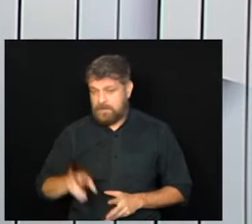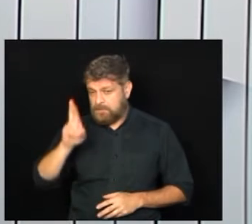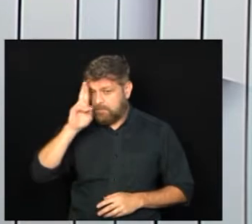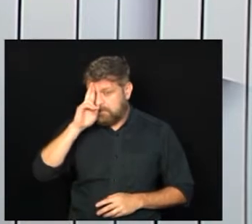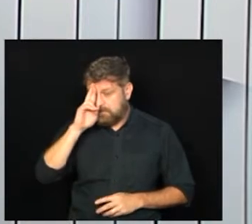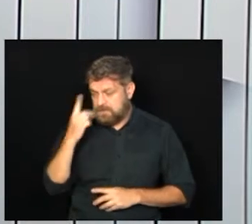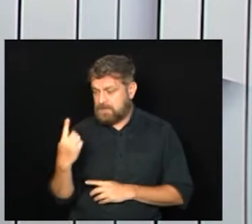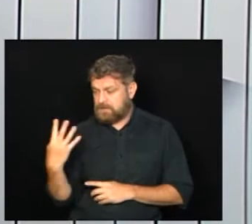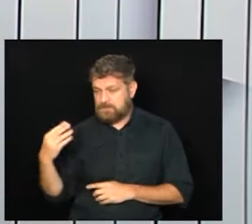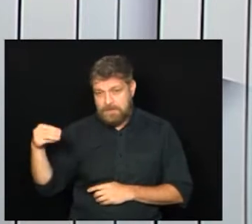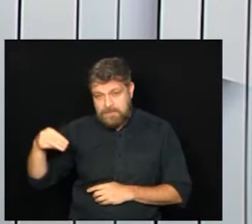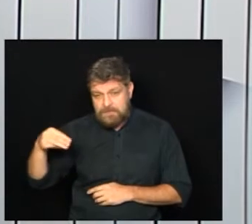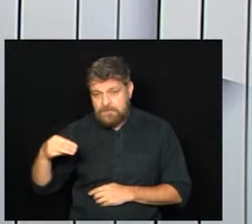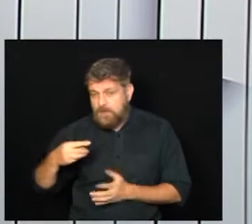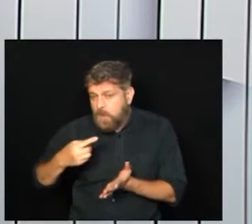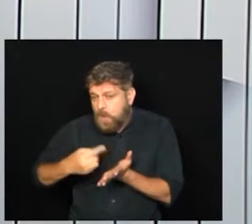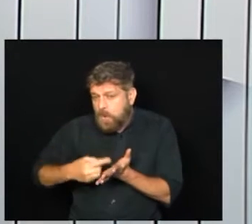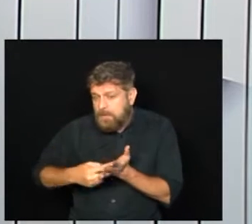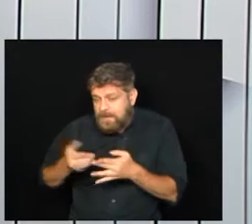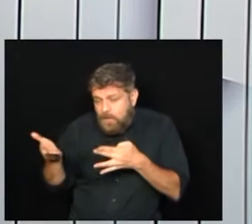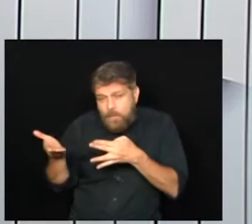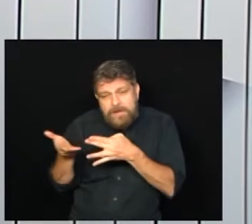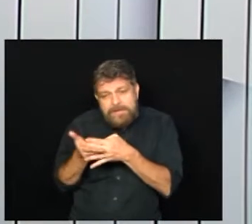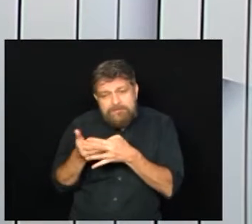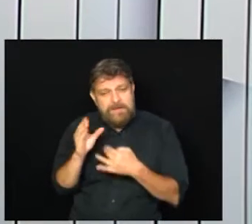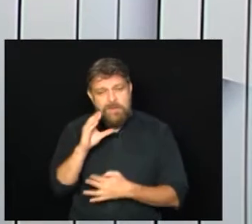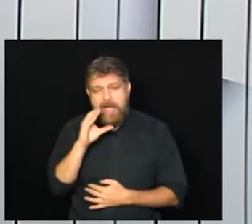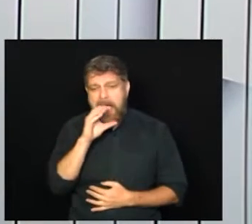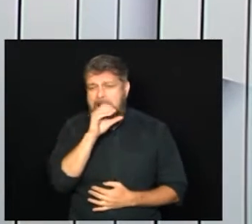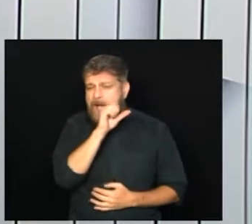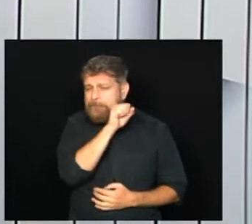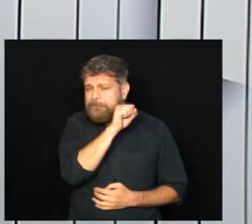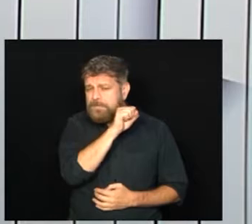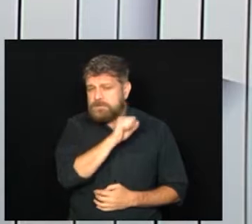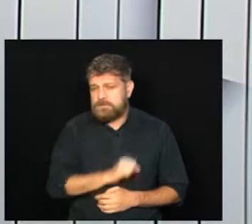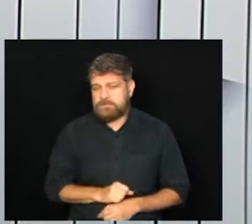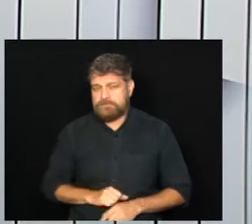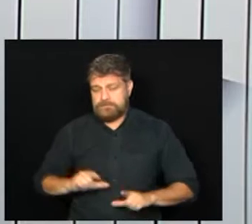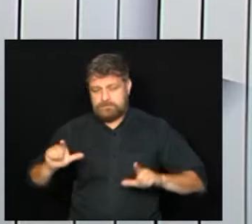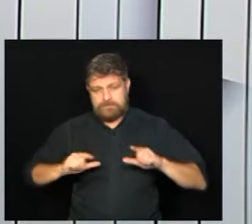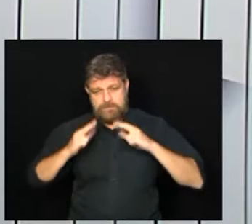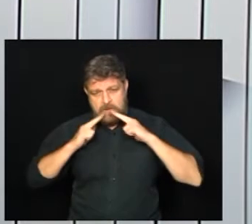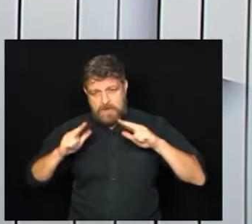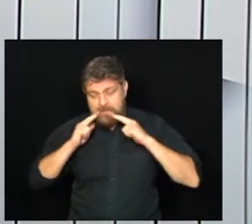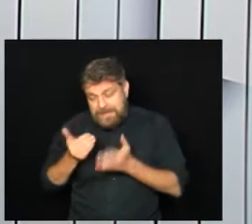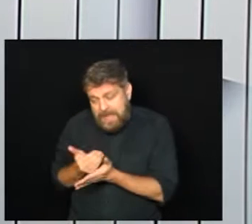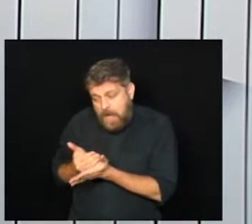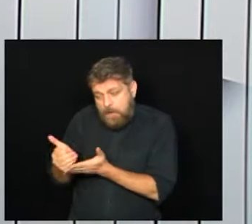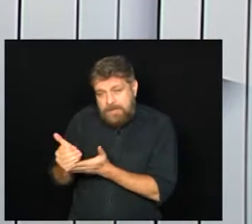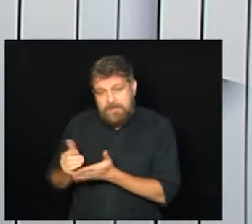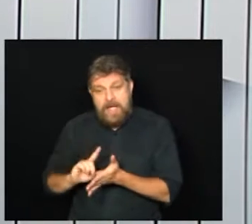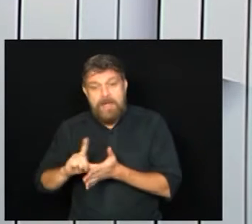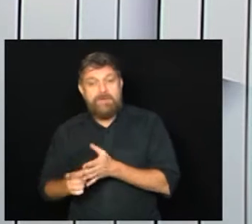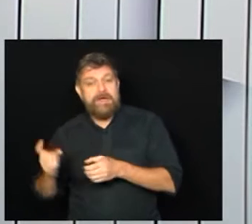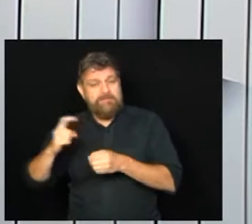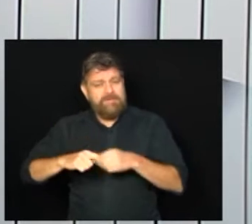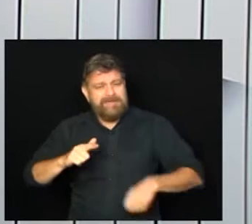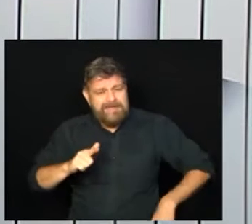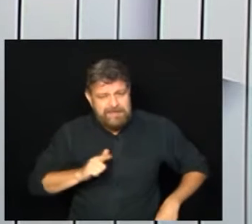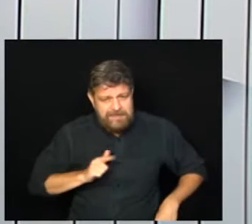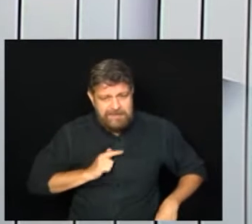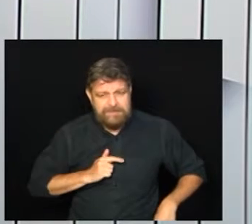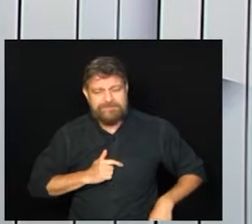Meio-dia e 14, vamos fazer o seguinte, um intervalo rapidinho. Câmara Notícias só está começando e na volta tem